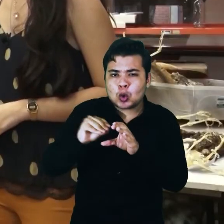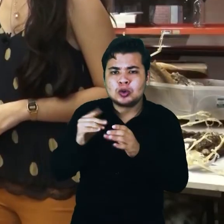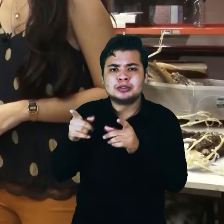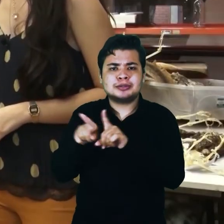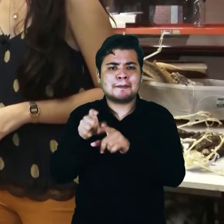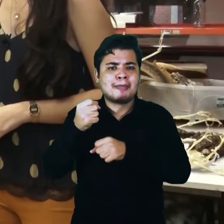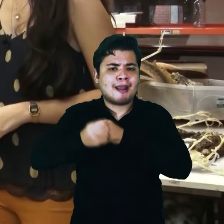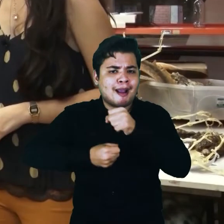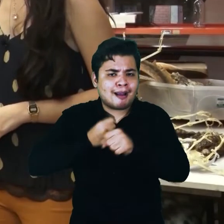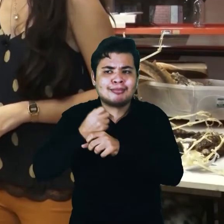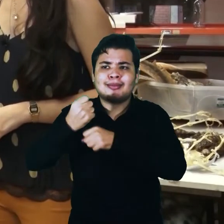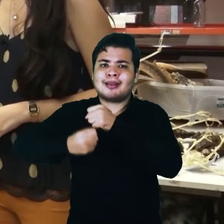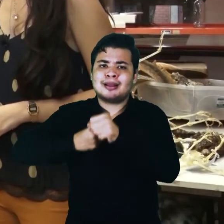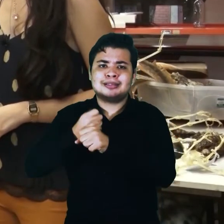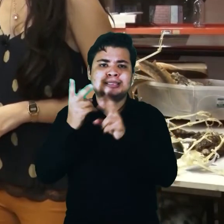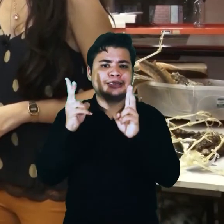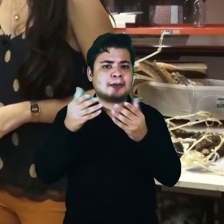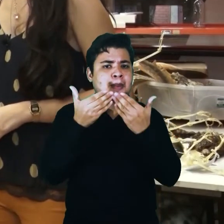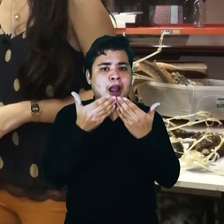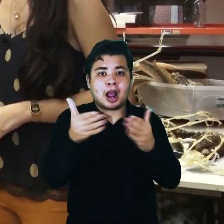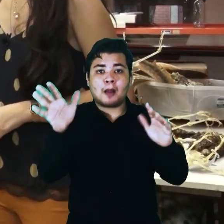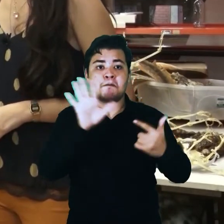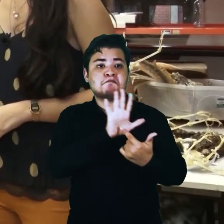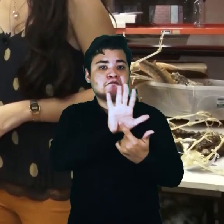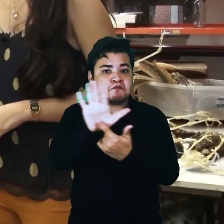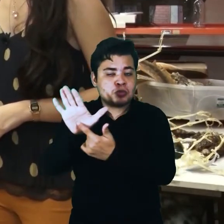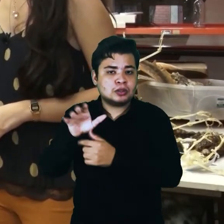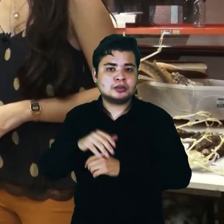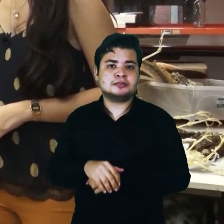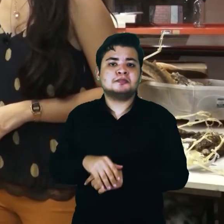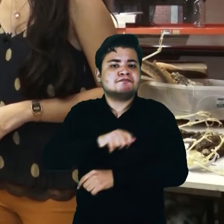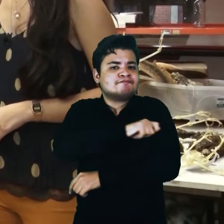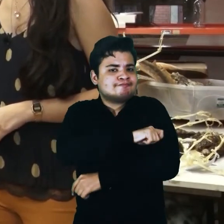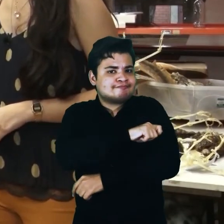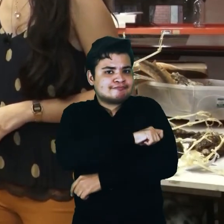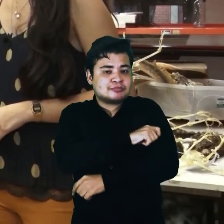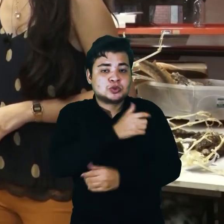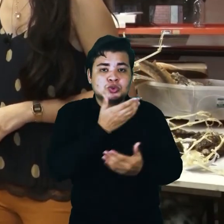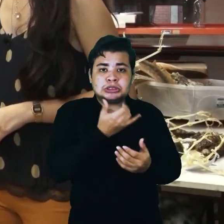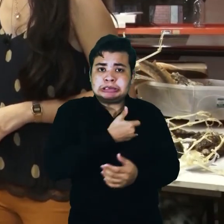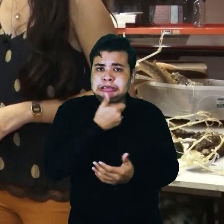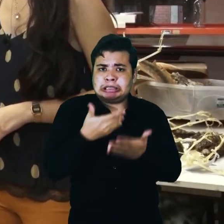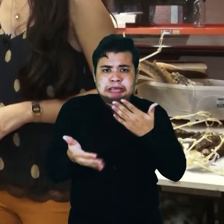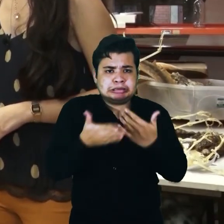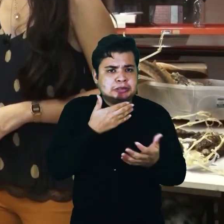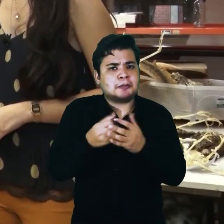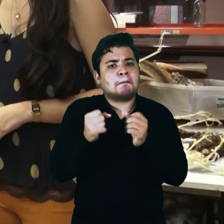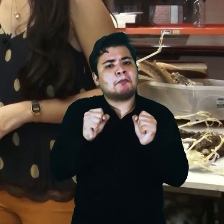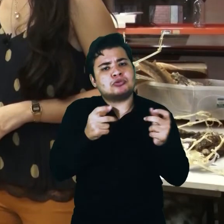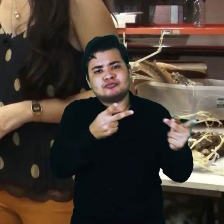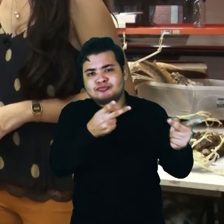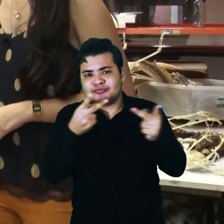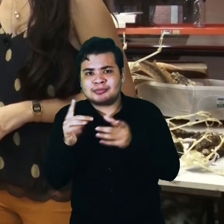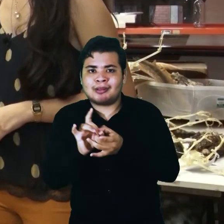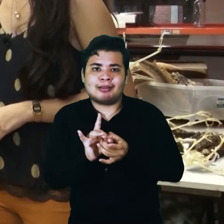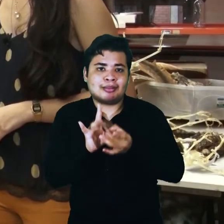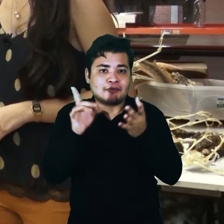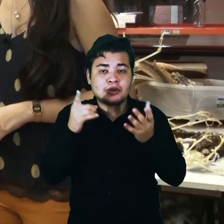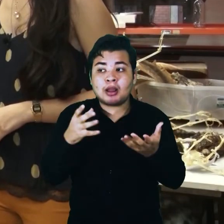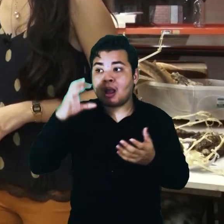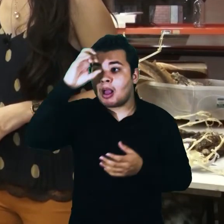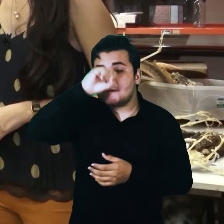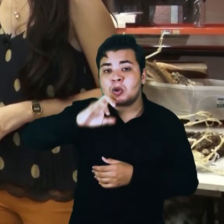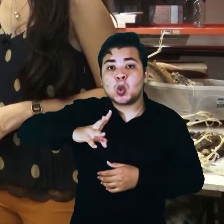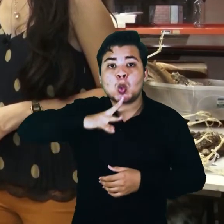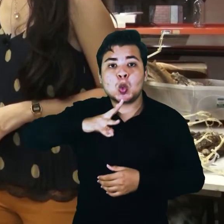anuais aqui, estudantes de todas as idades são muito bem-vindos. Quem quiser vir, conhecer, aprender como se faz, a UFG